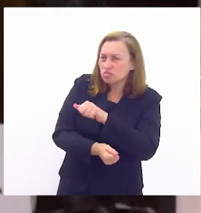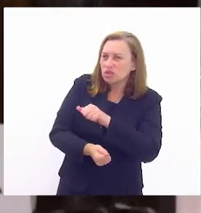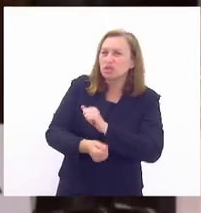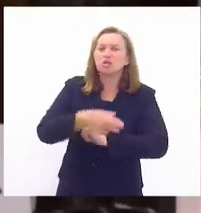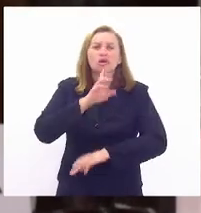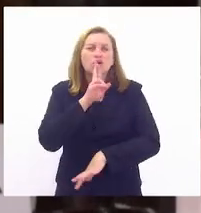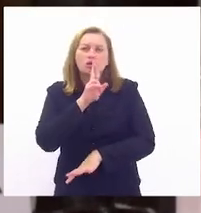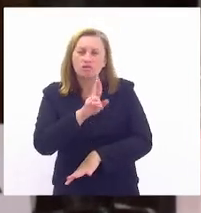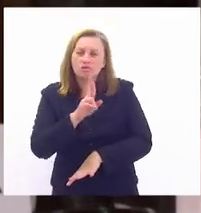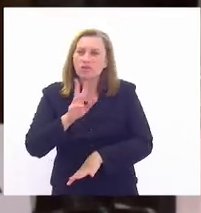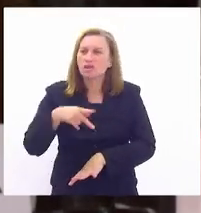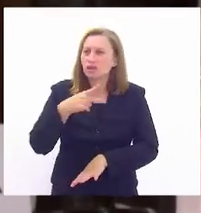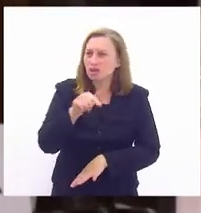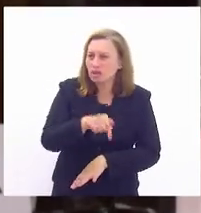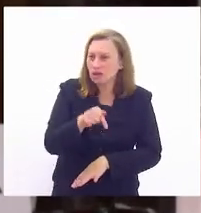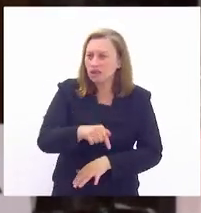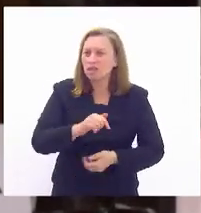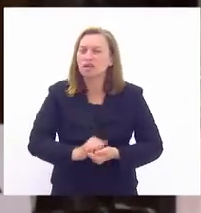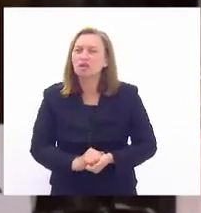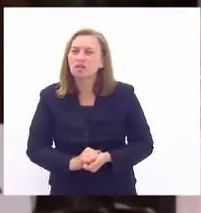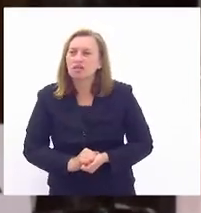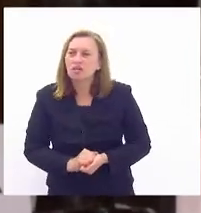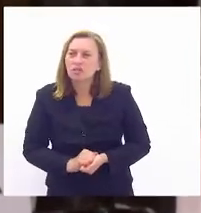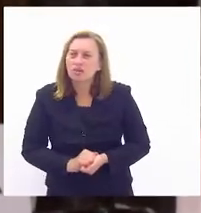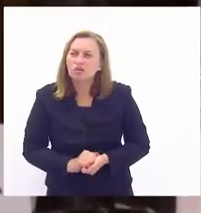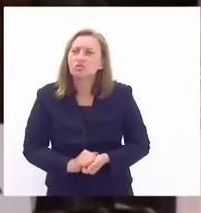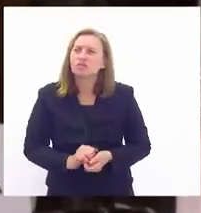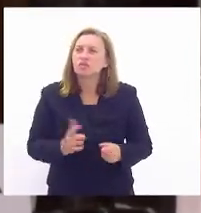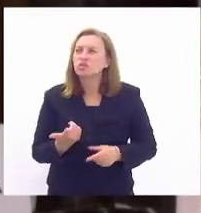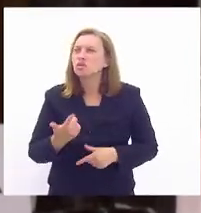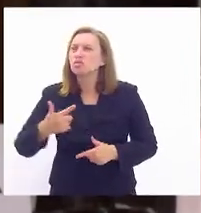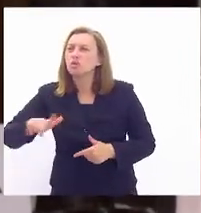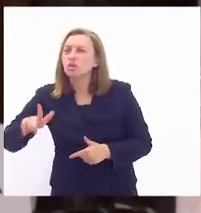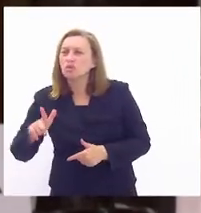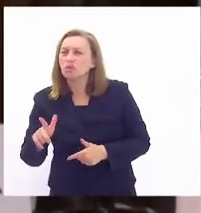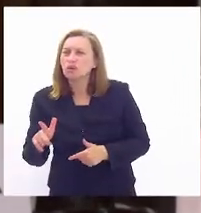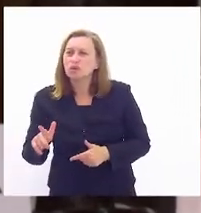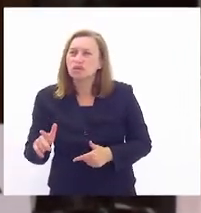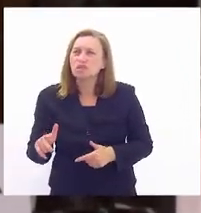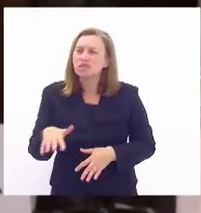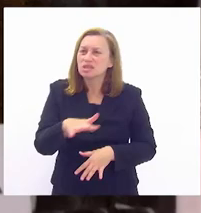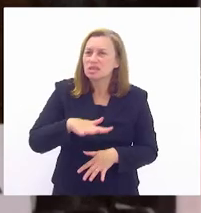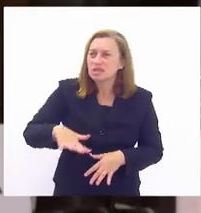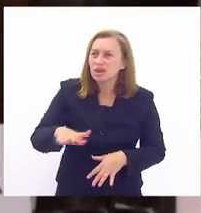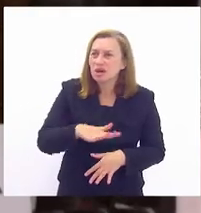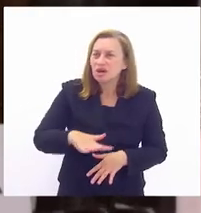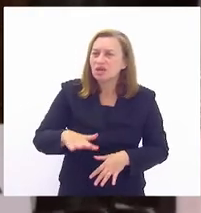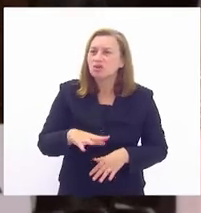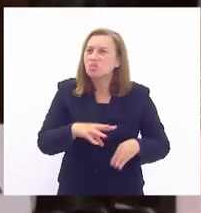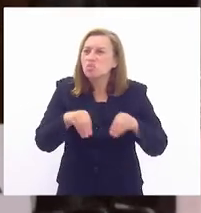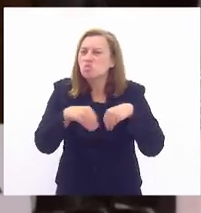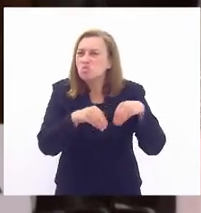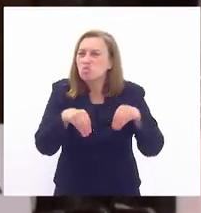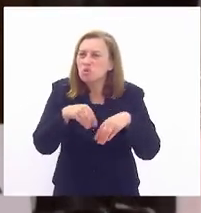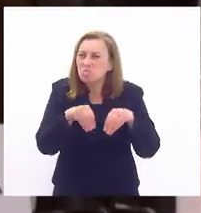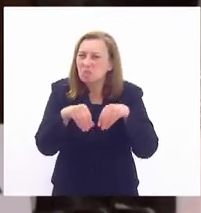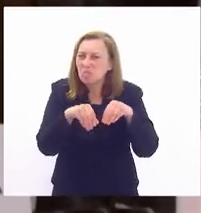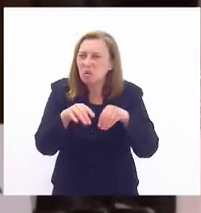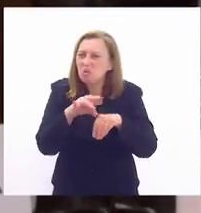aqui, não só na sintetização, como em outras unidades, mas grande foco,